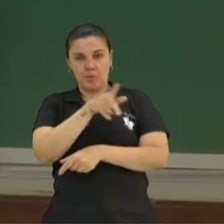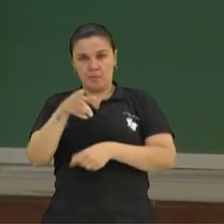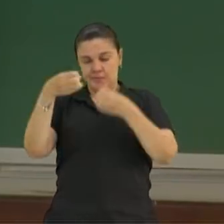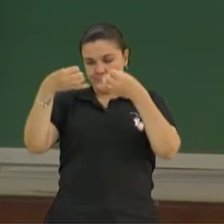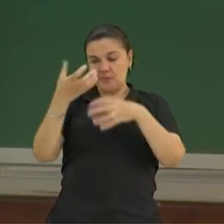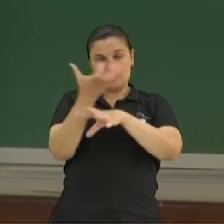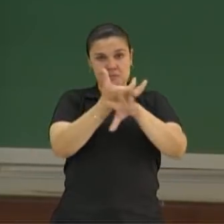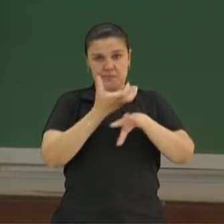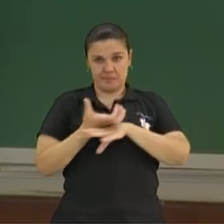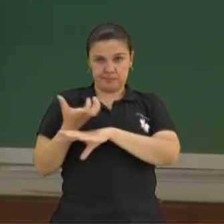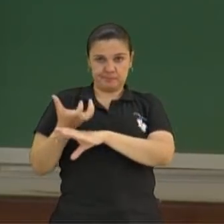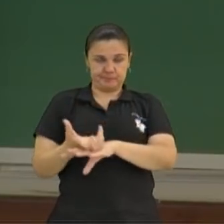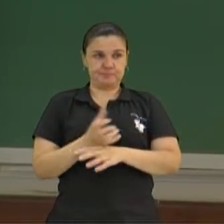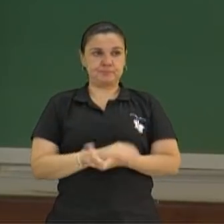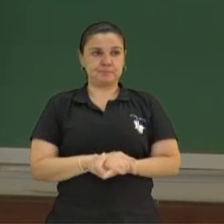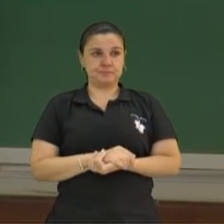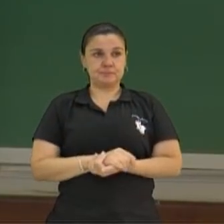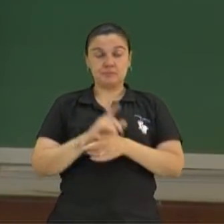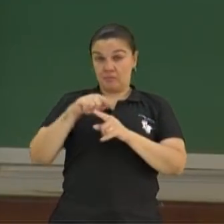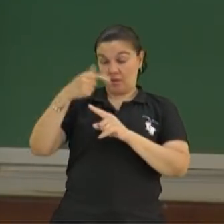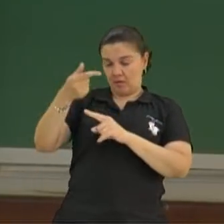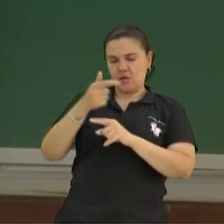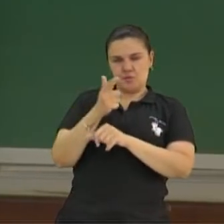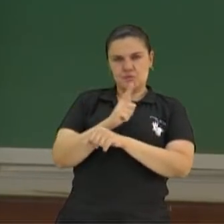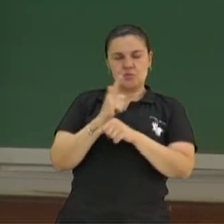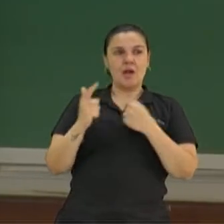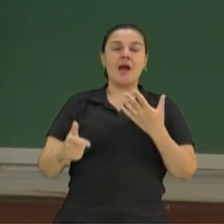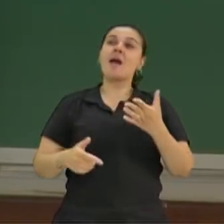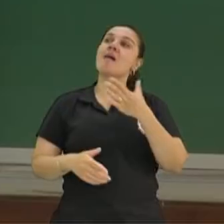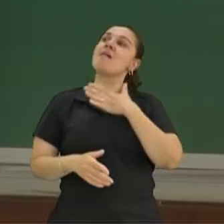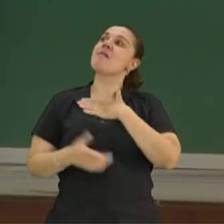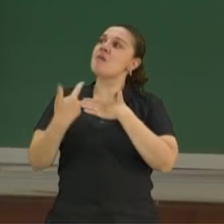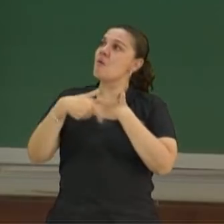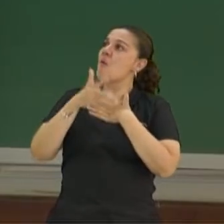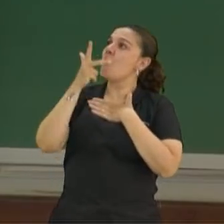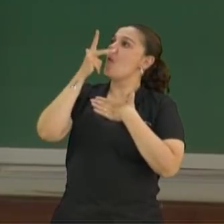professor de qualquer outra disciplina além da geografia, dizendo, eu